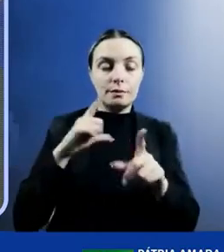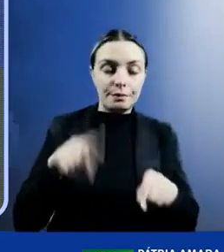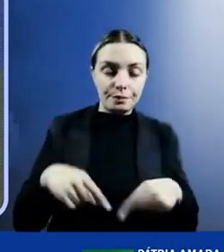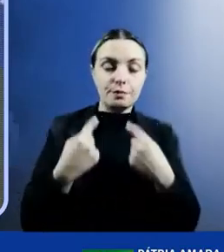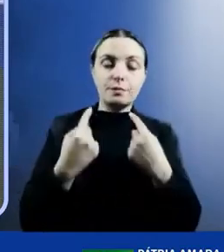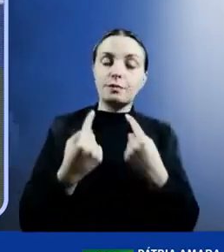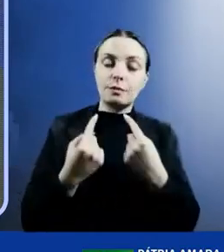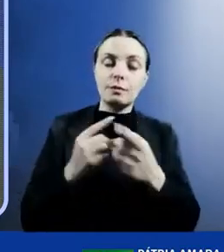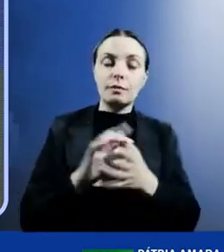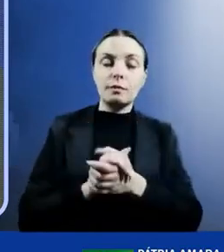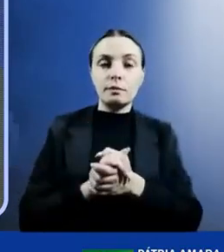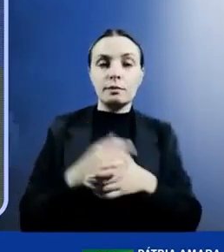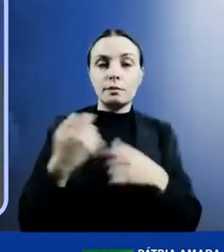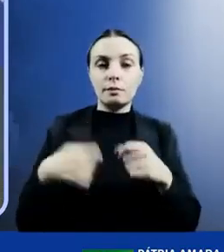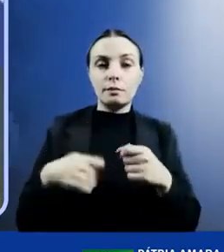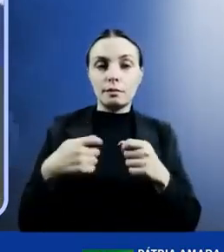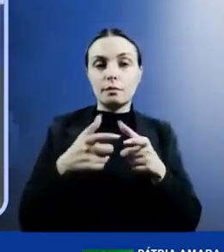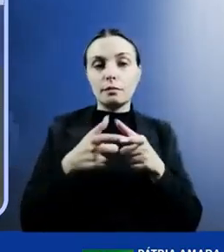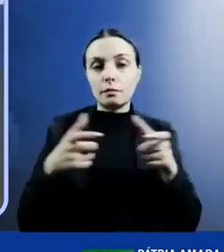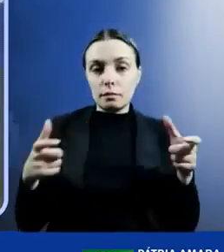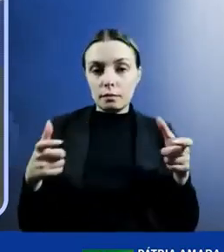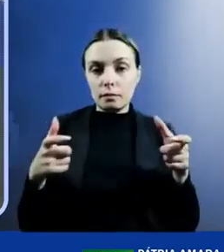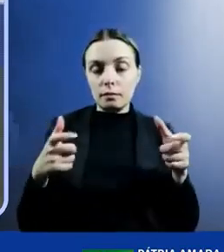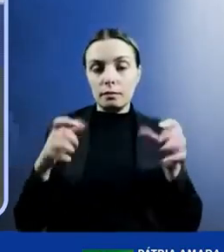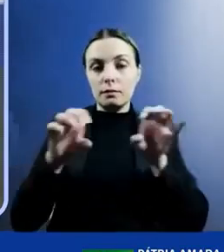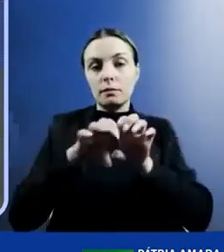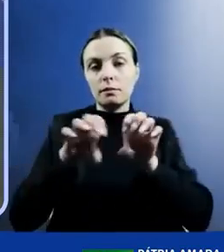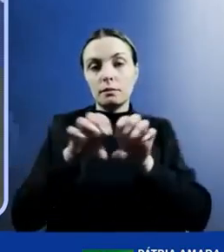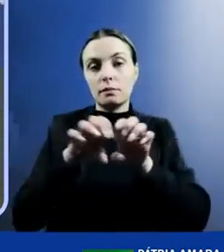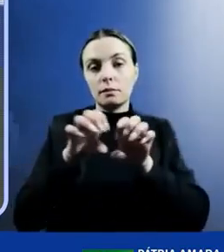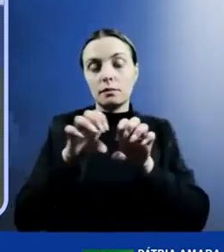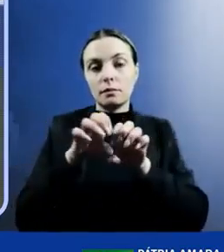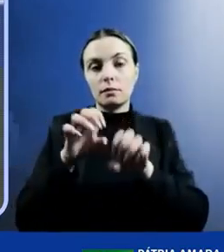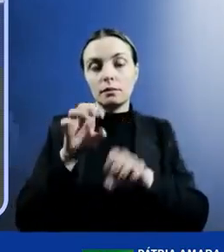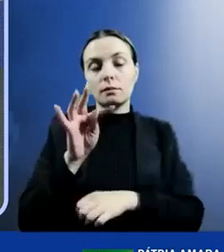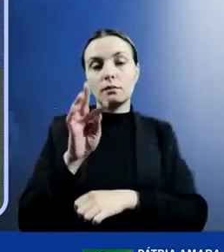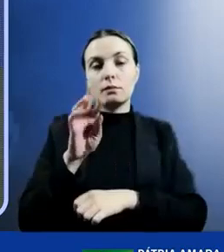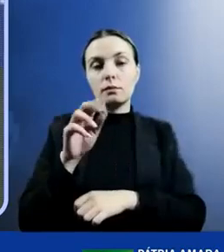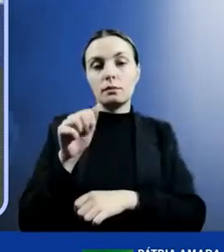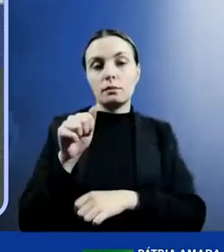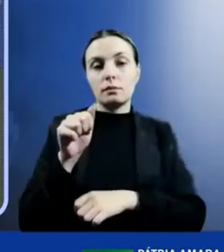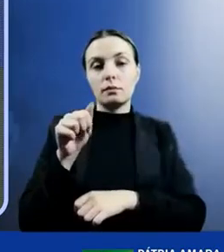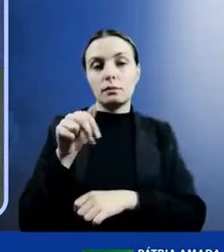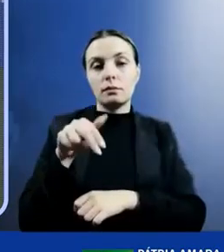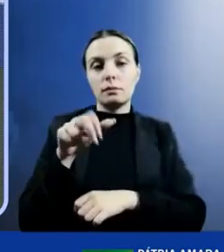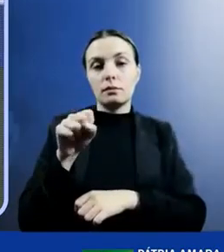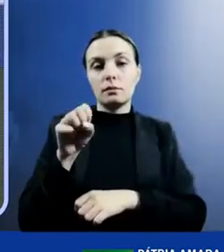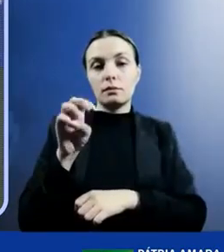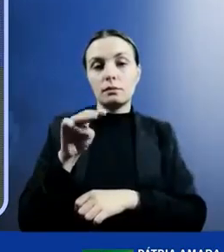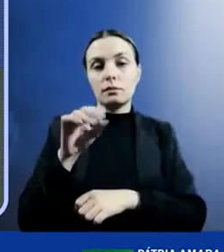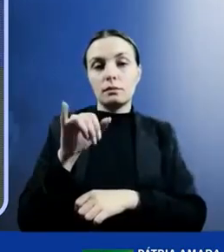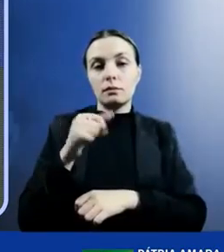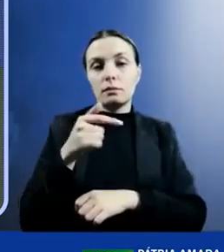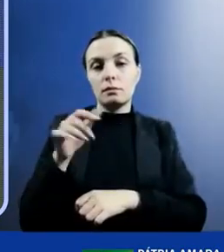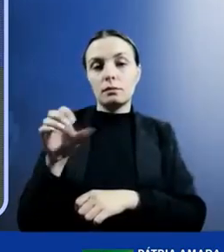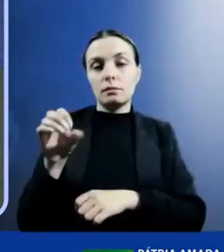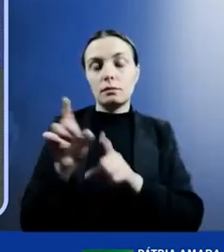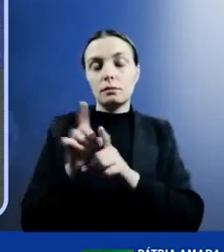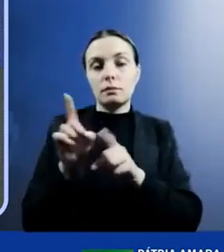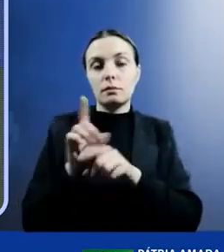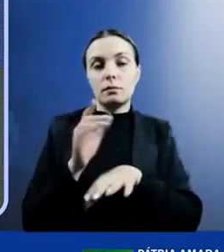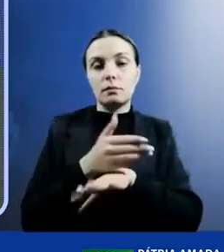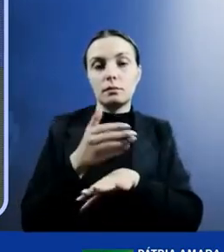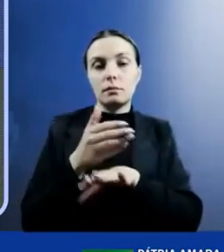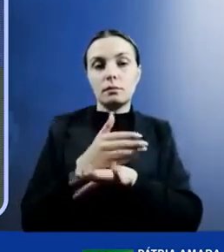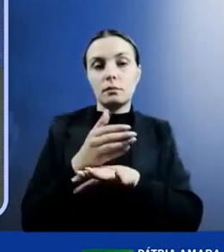precisar aumentar a infraestrutura de transmissão e nós vamos precisar aumentar a participação do mercado livre.